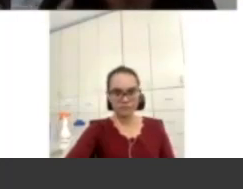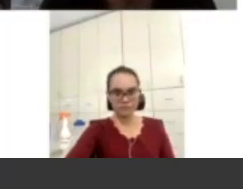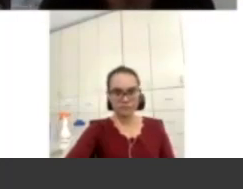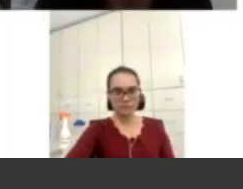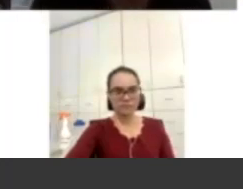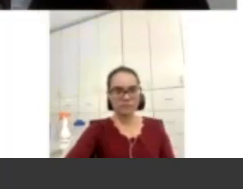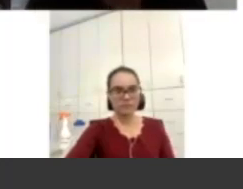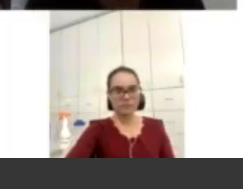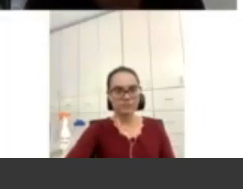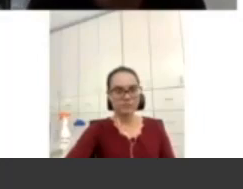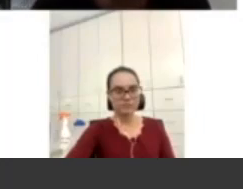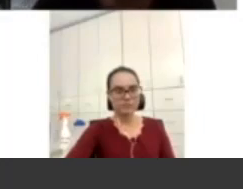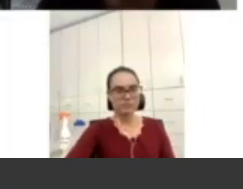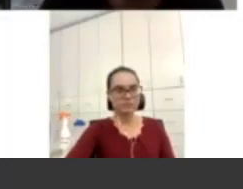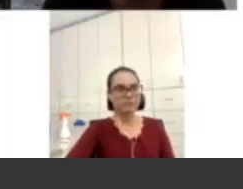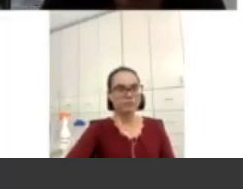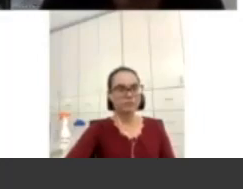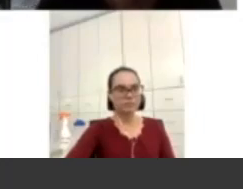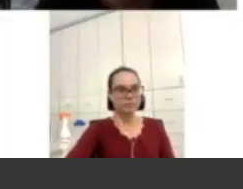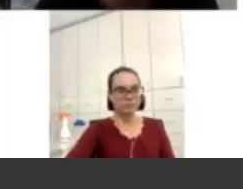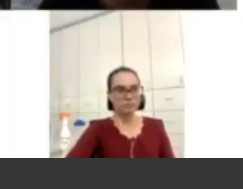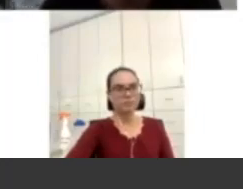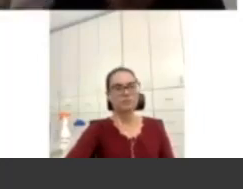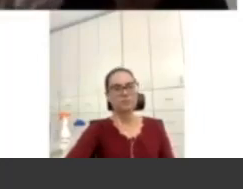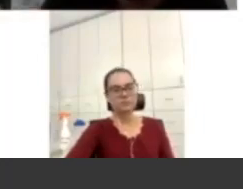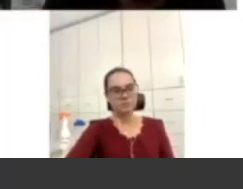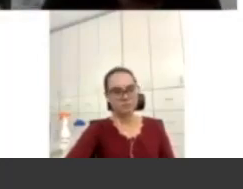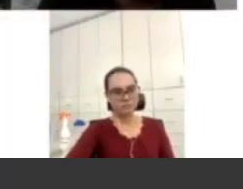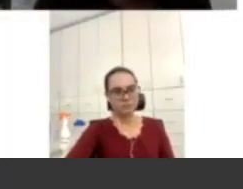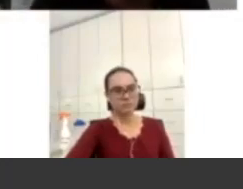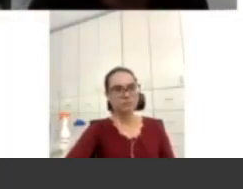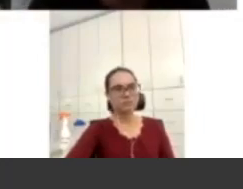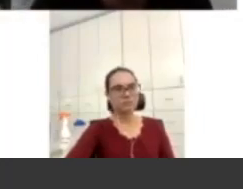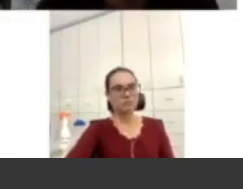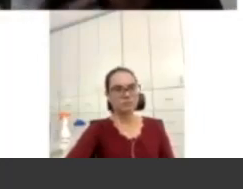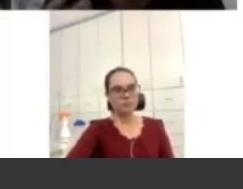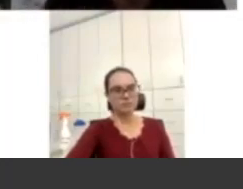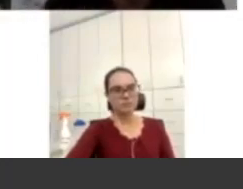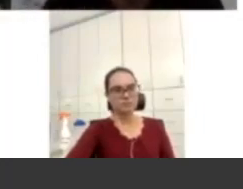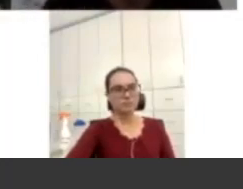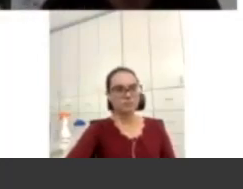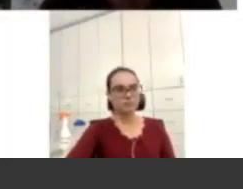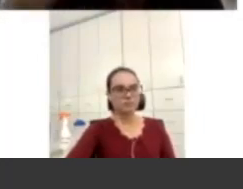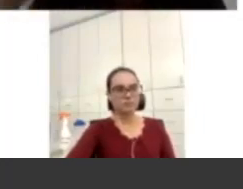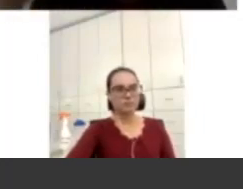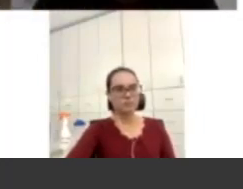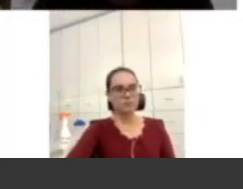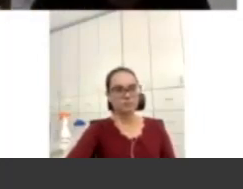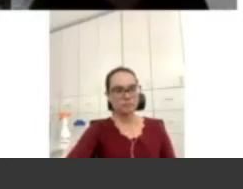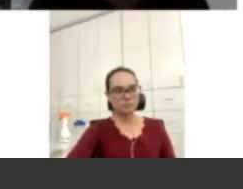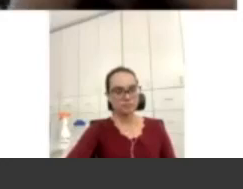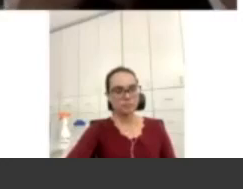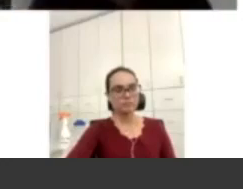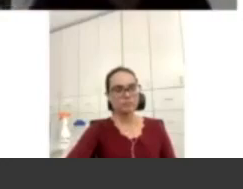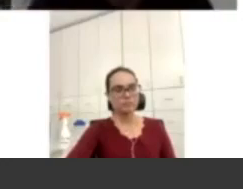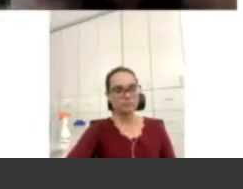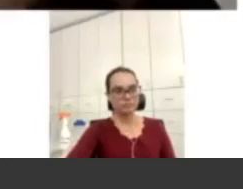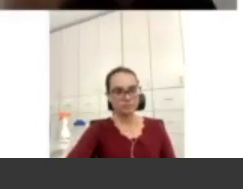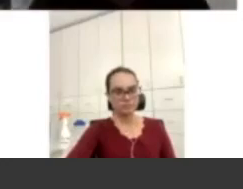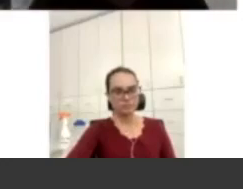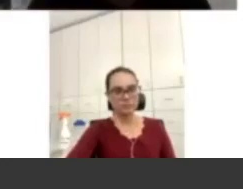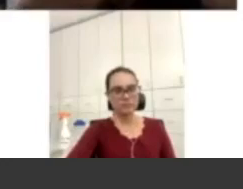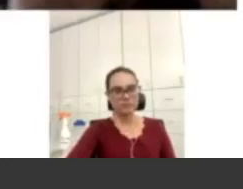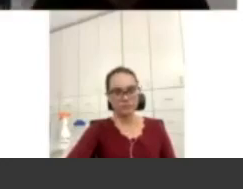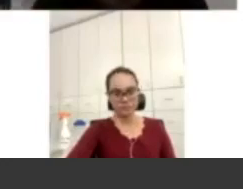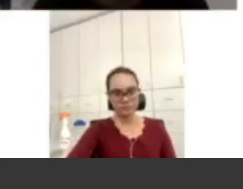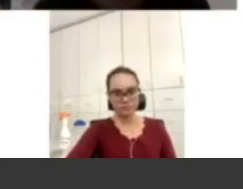para os profissionais de saúde, mas também pode ser usado em reunião de equipe para instrução de agentes comunitários de saúde, né? Enfim, técnicos de enfermagem, enfermeiros, todo